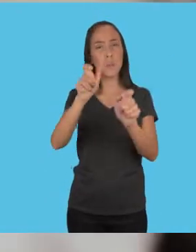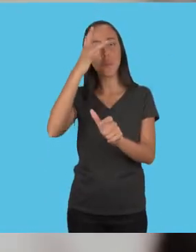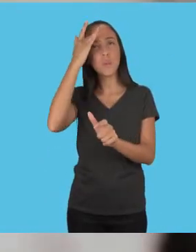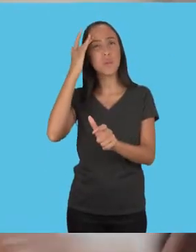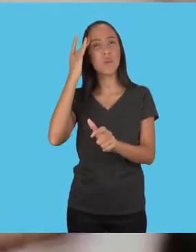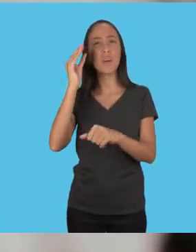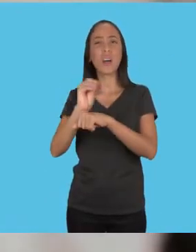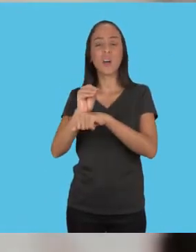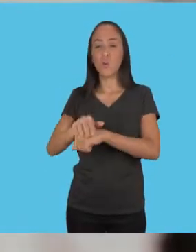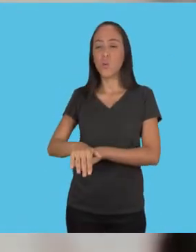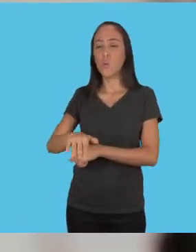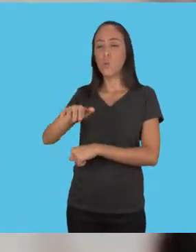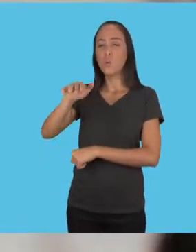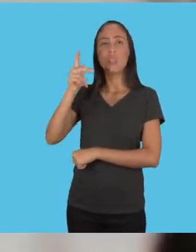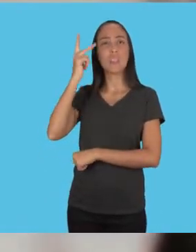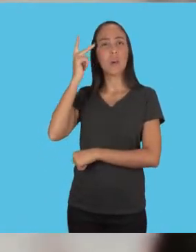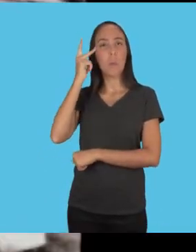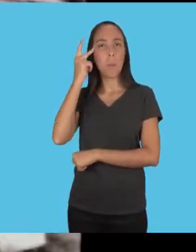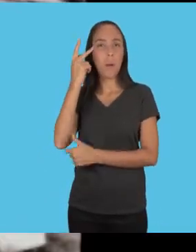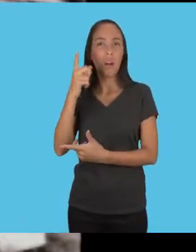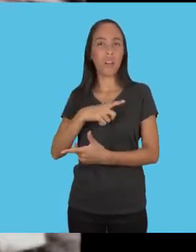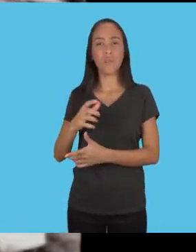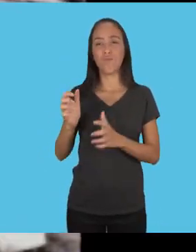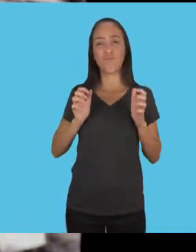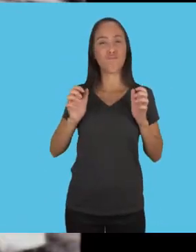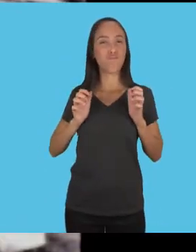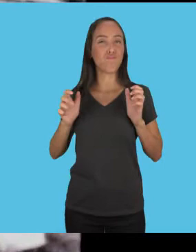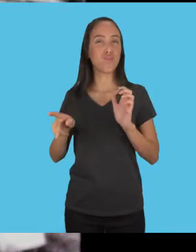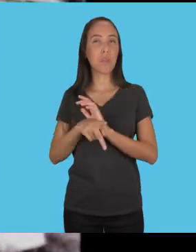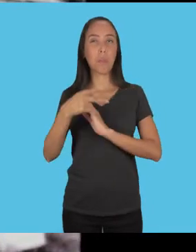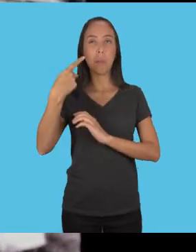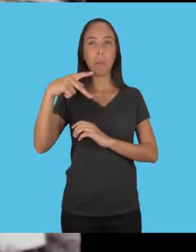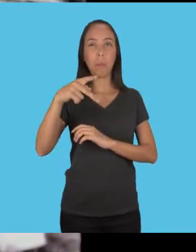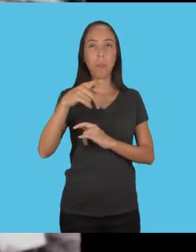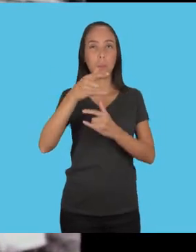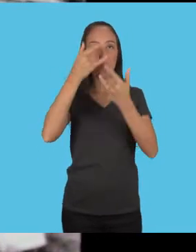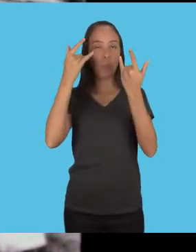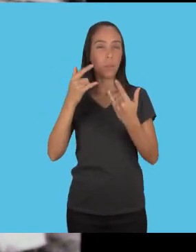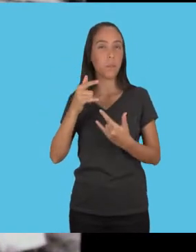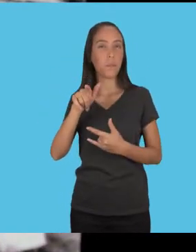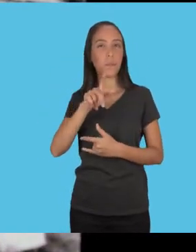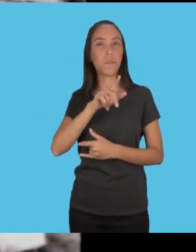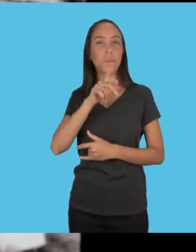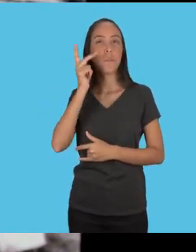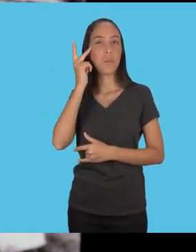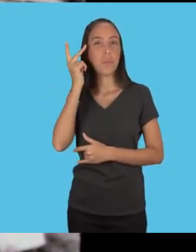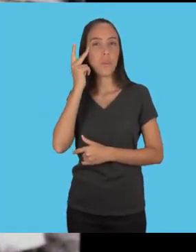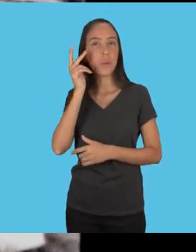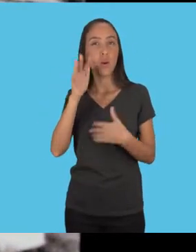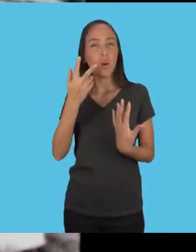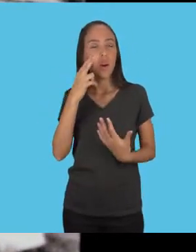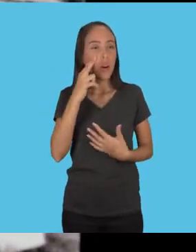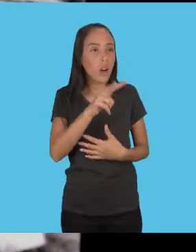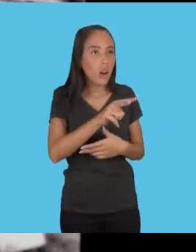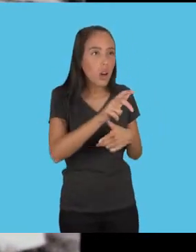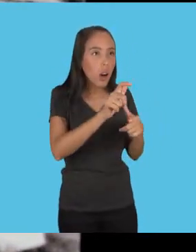São Paulo, com todo as mordomias da burguesia paulistana, quando via aquele ambiente, realmente era um